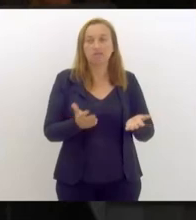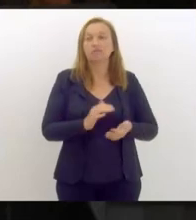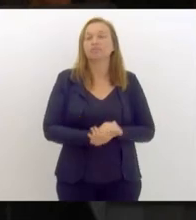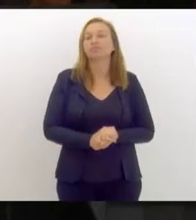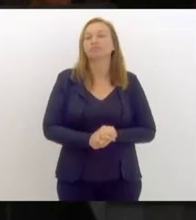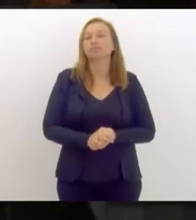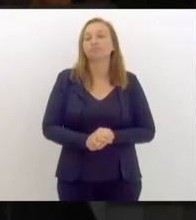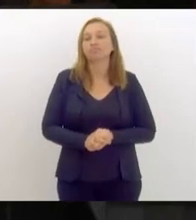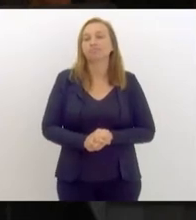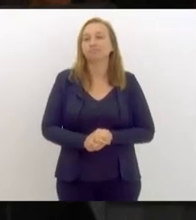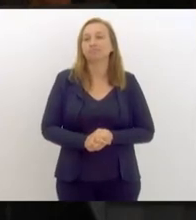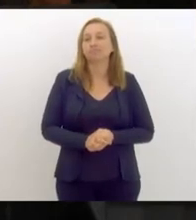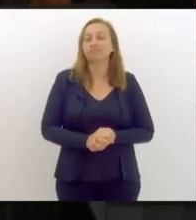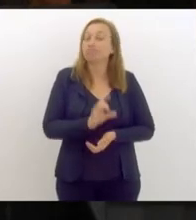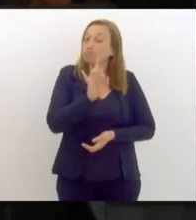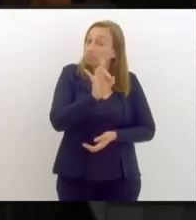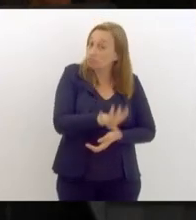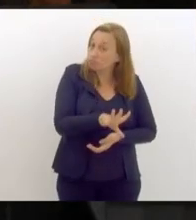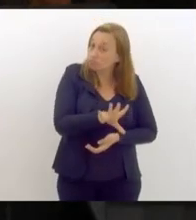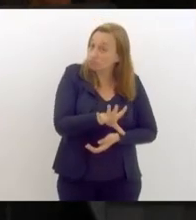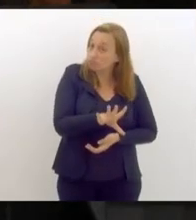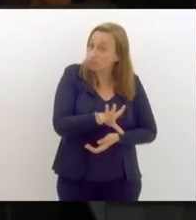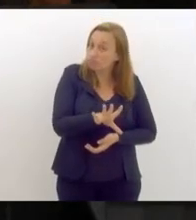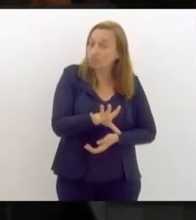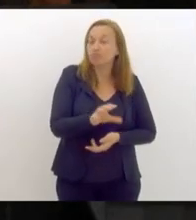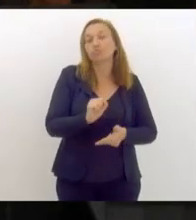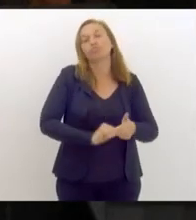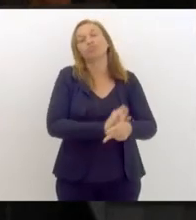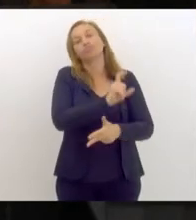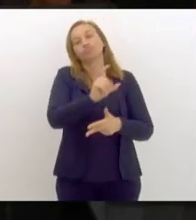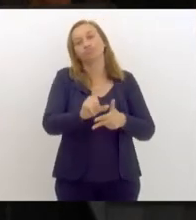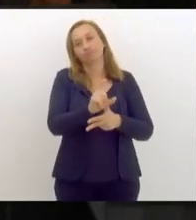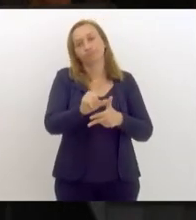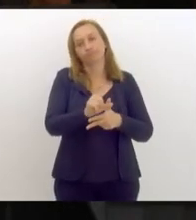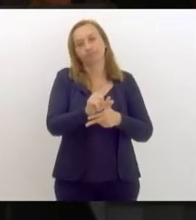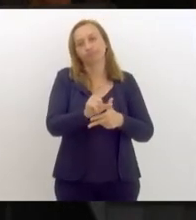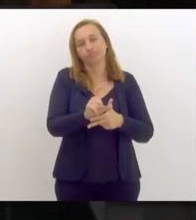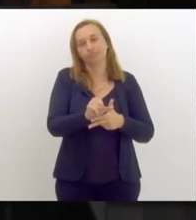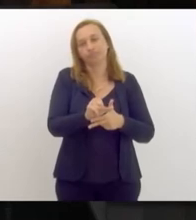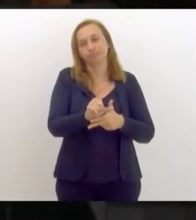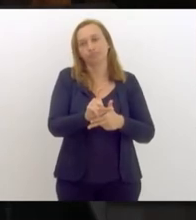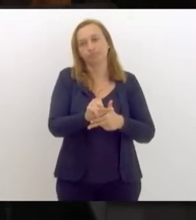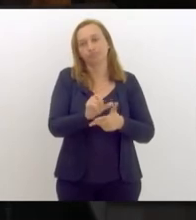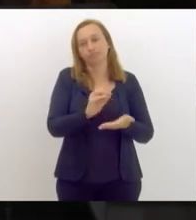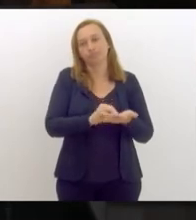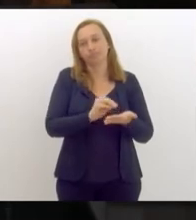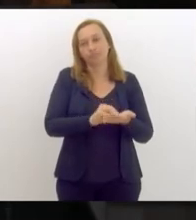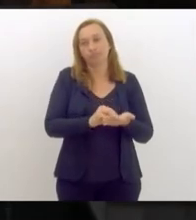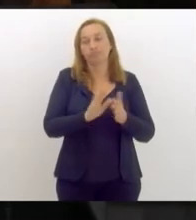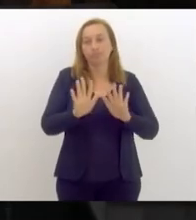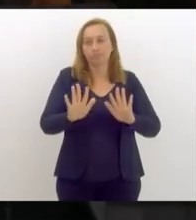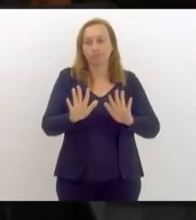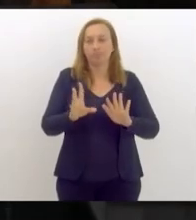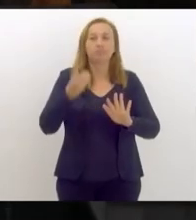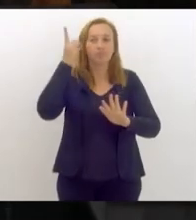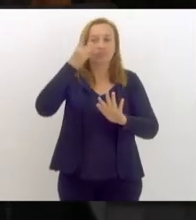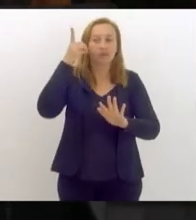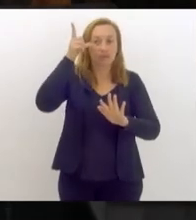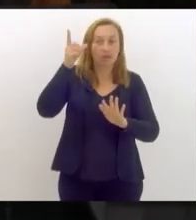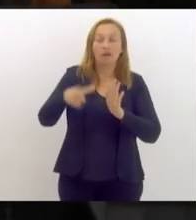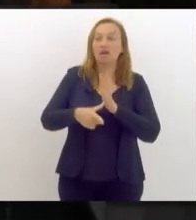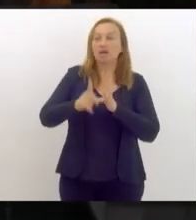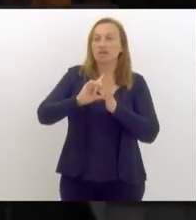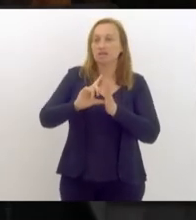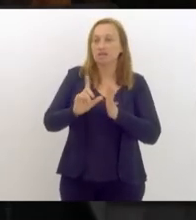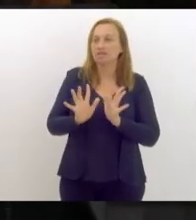pensionistas exceto o poder executivo nos paus se possível antes da